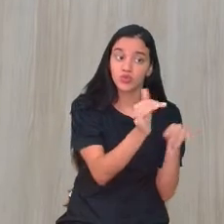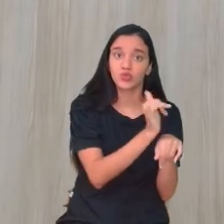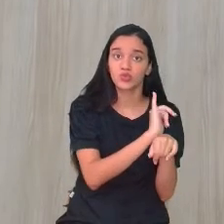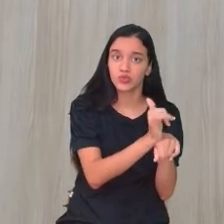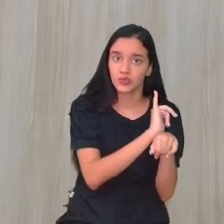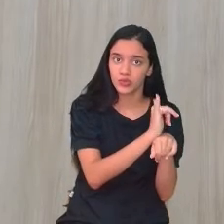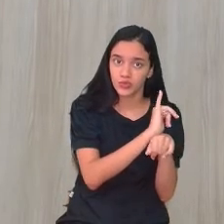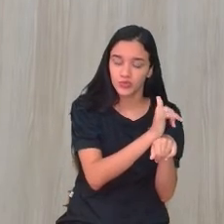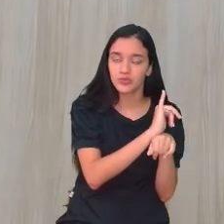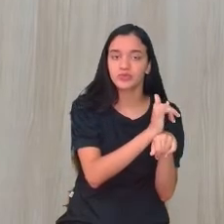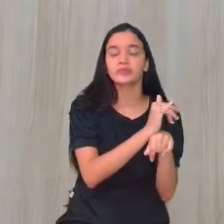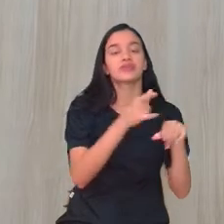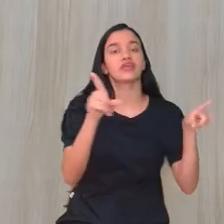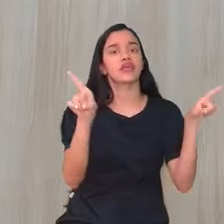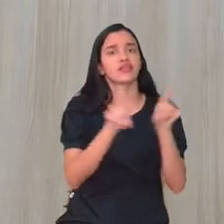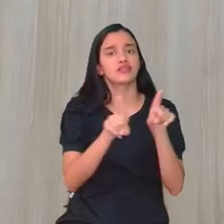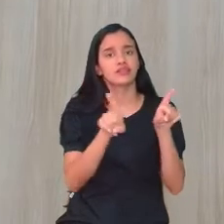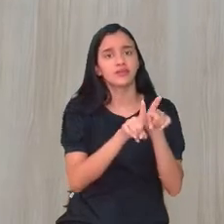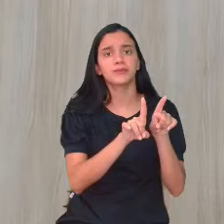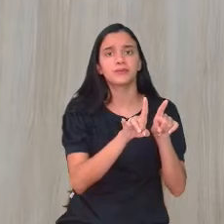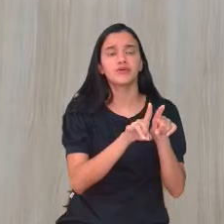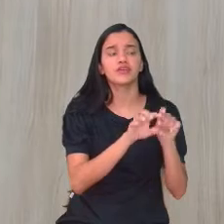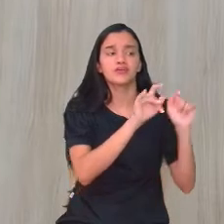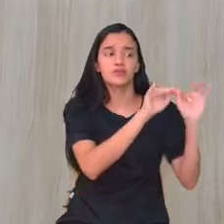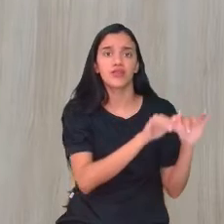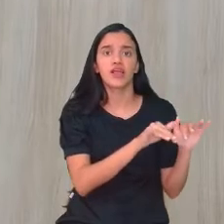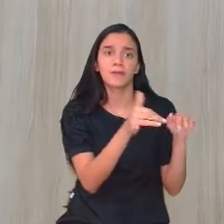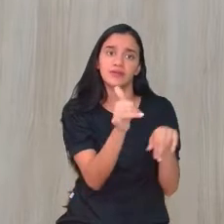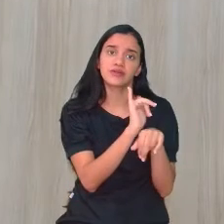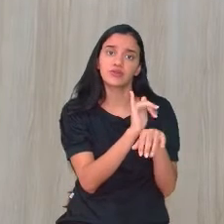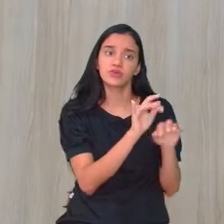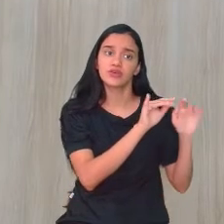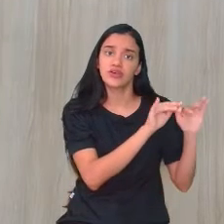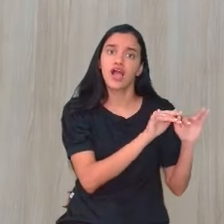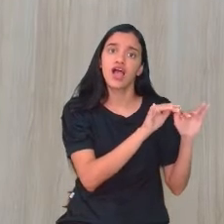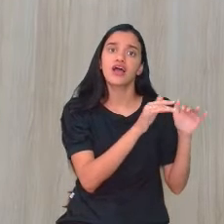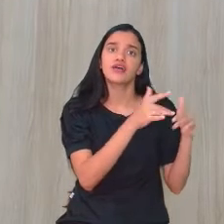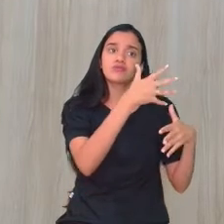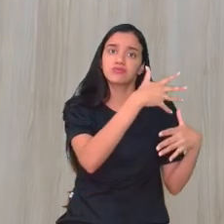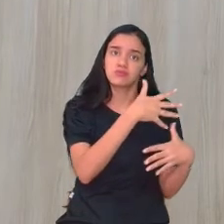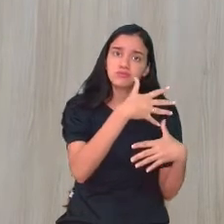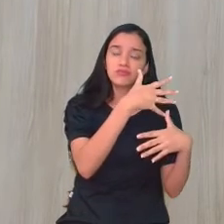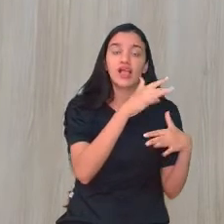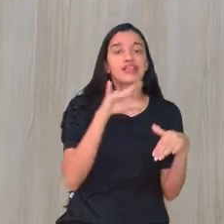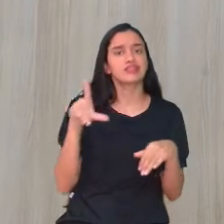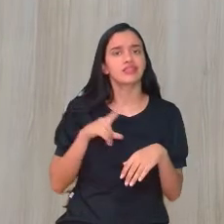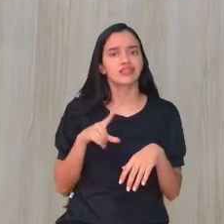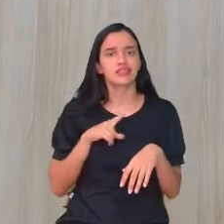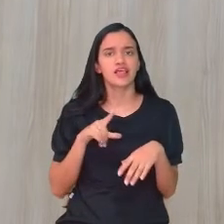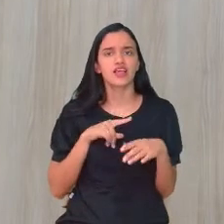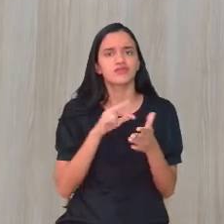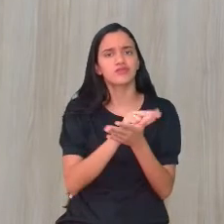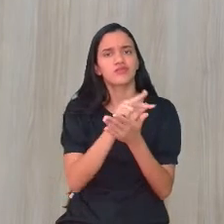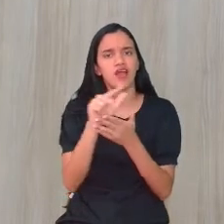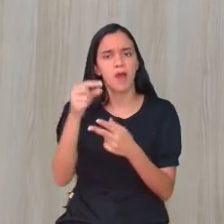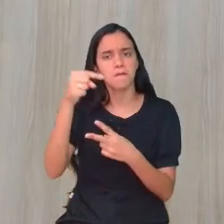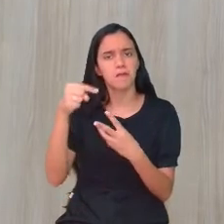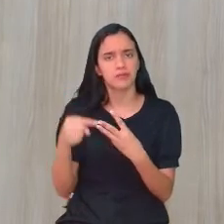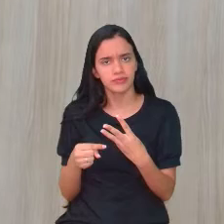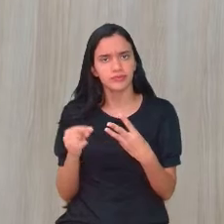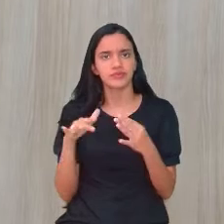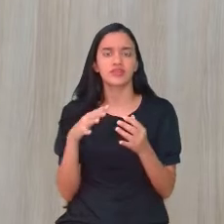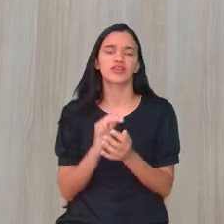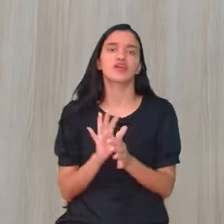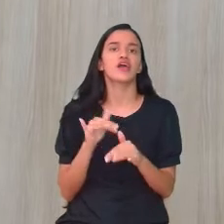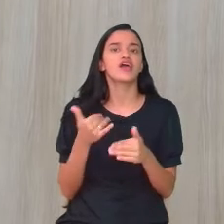YouTube, deixa os comentários pelo chat, como a professora Vanessa falou. Tem vários canais